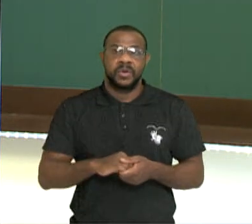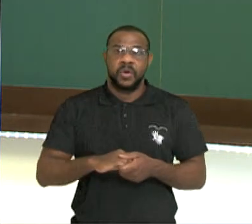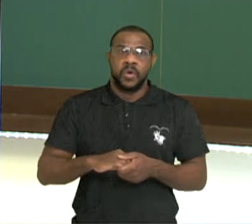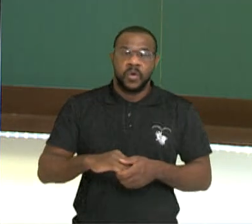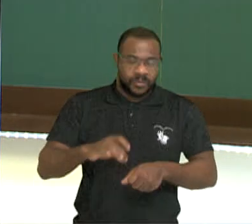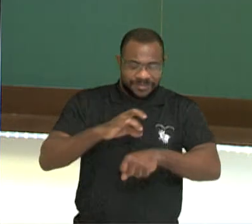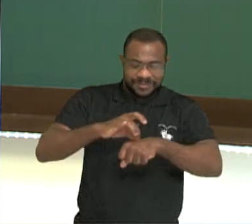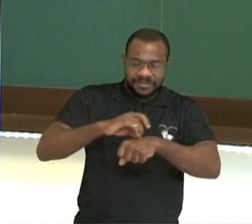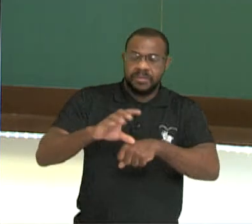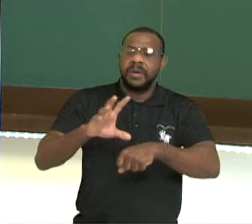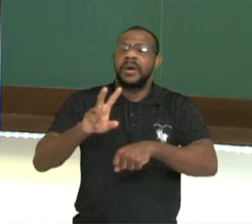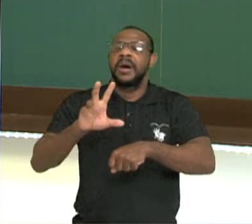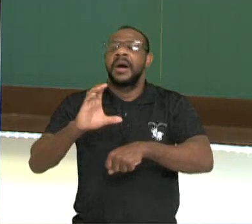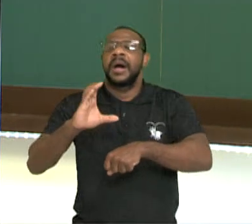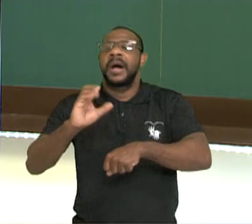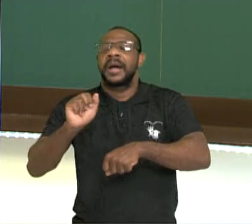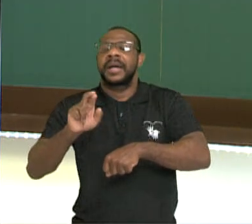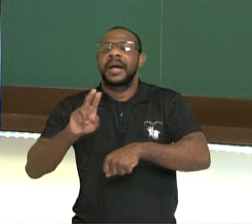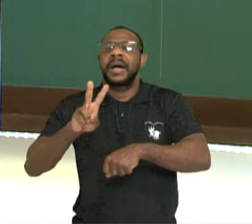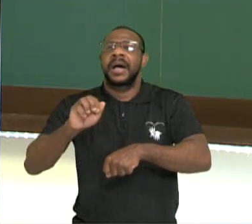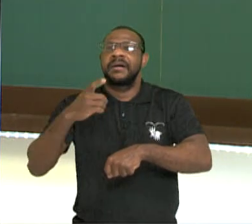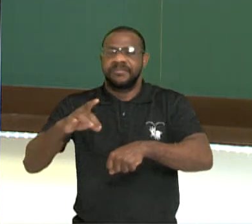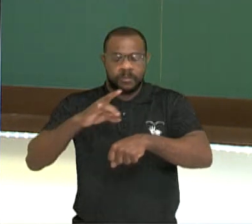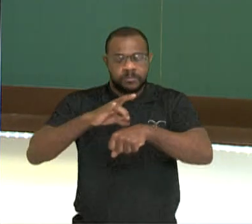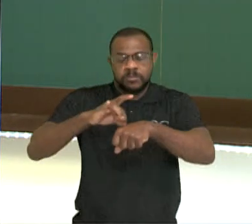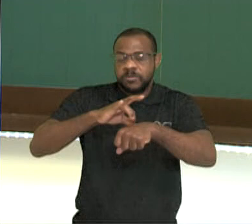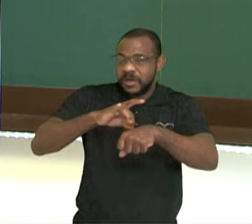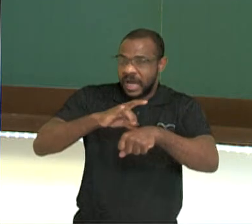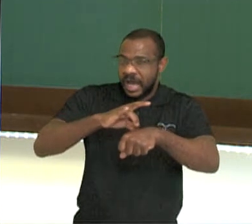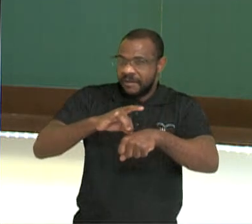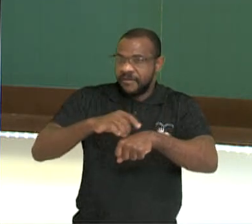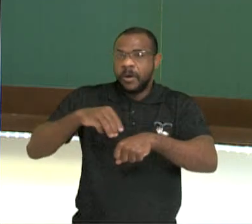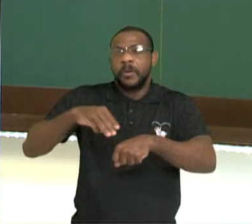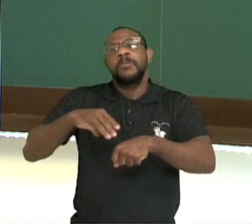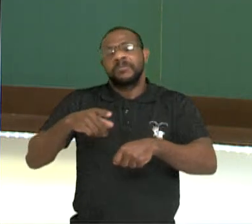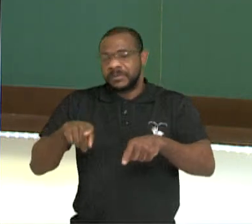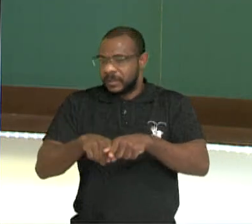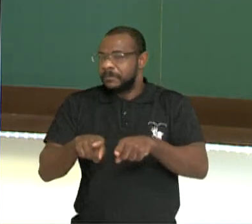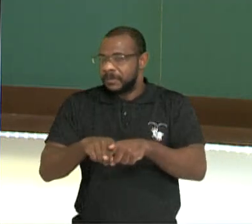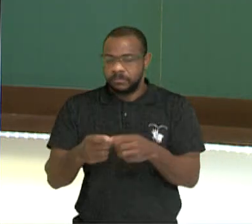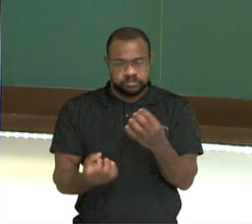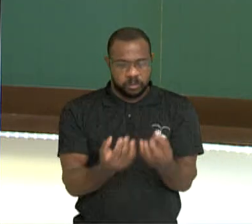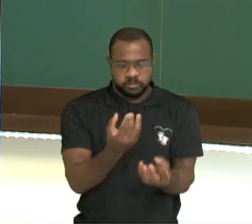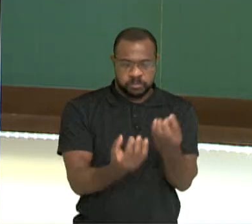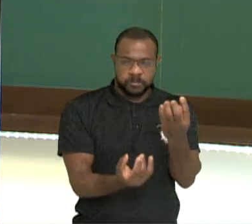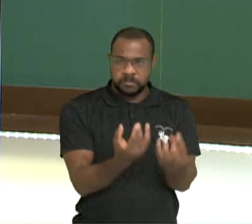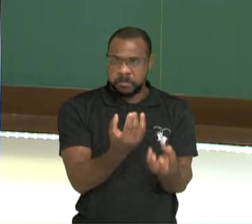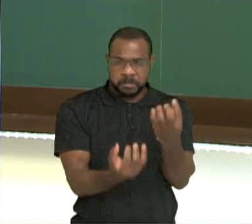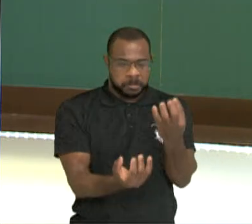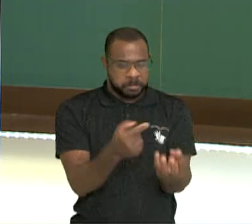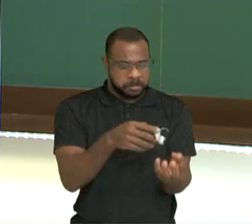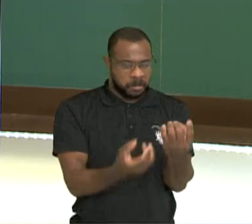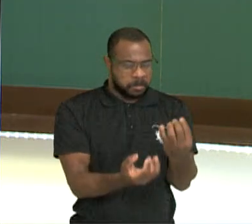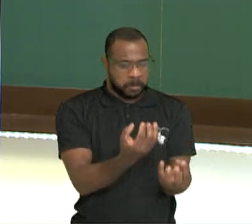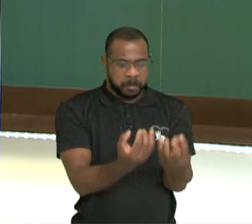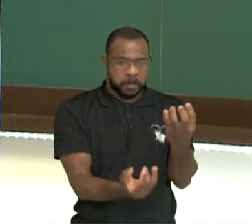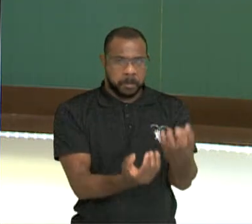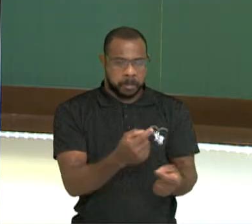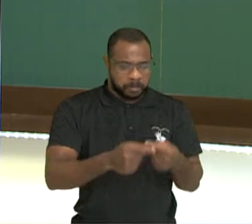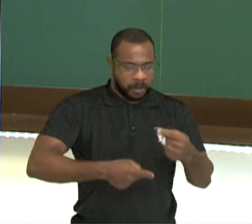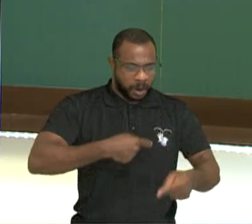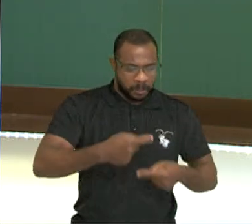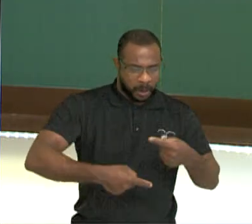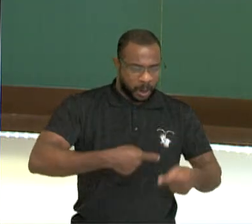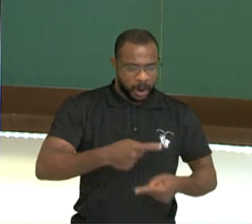o combustível que impulsionou a Revolução Industrial, como sendo um exemplo, aonde a queima desse combustível gera